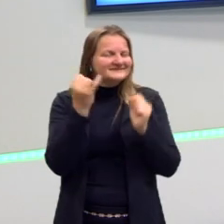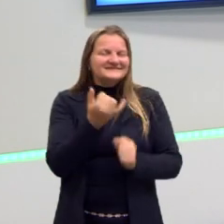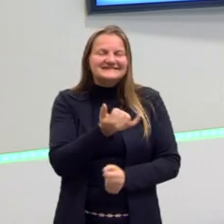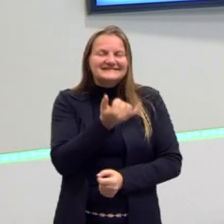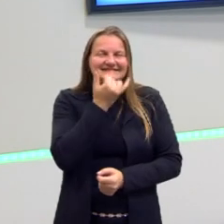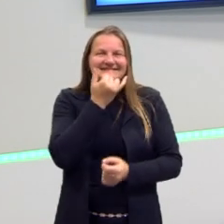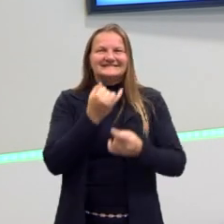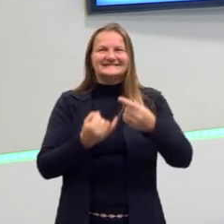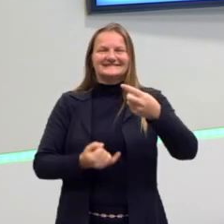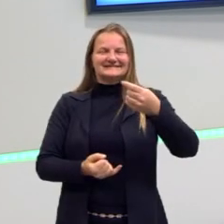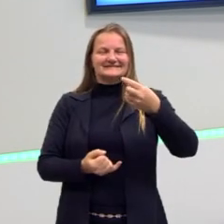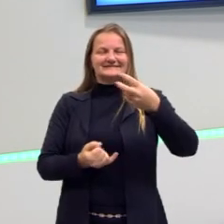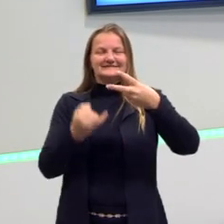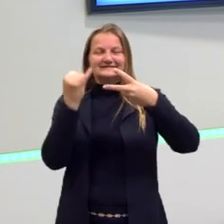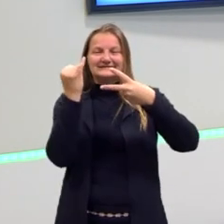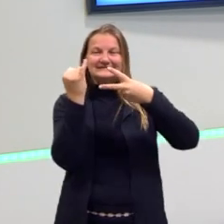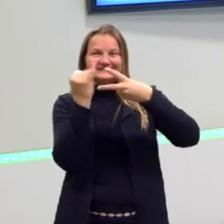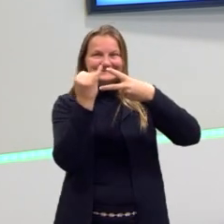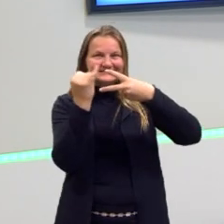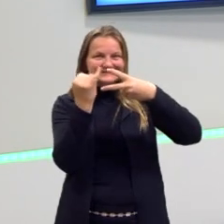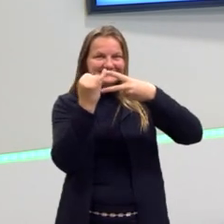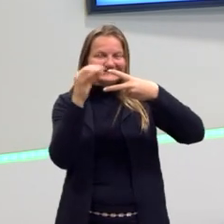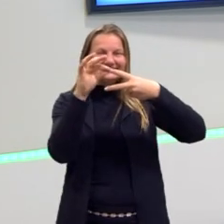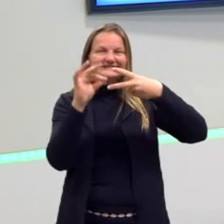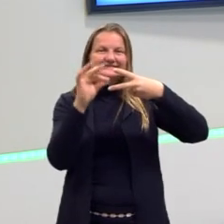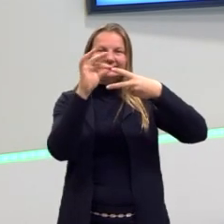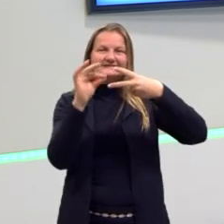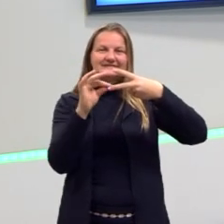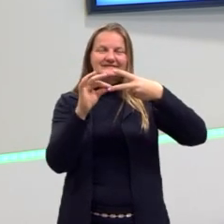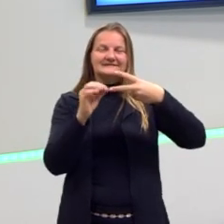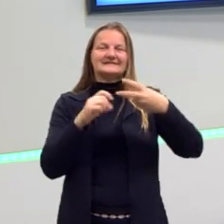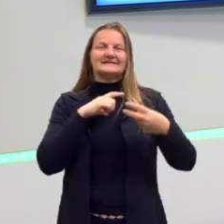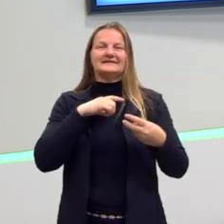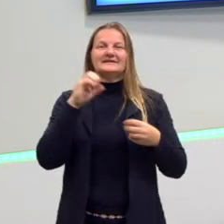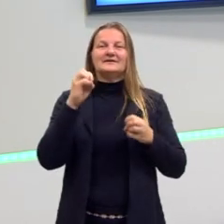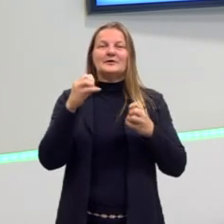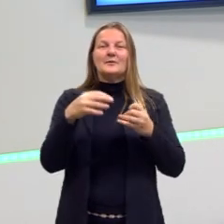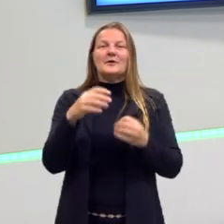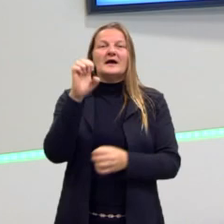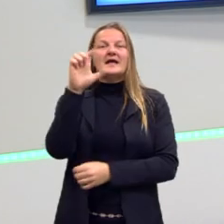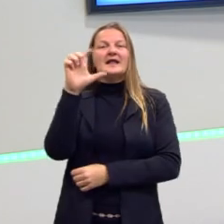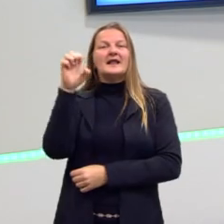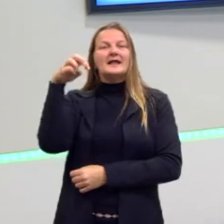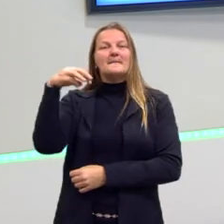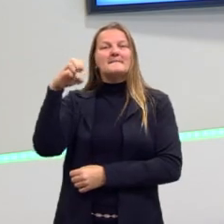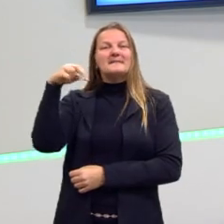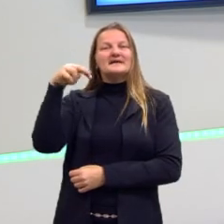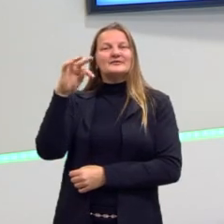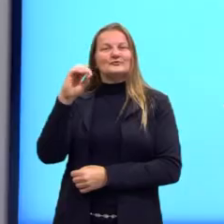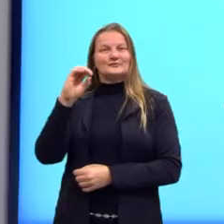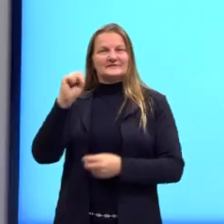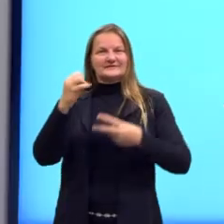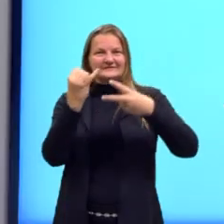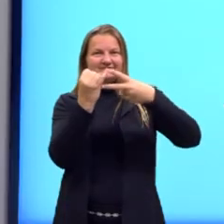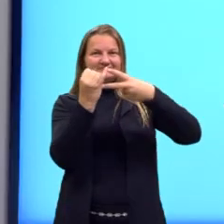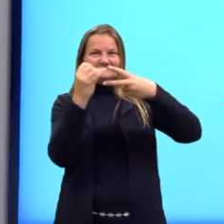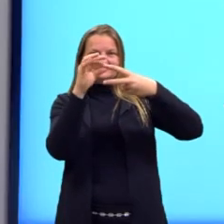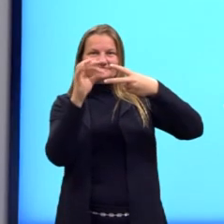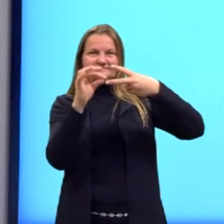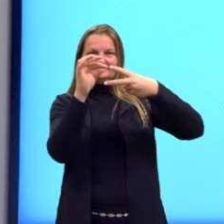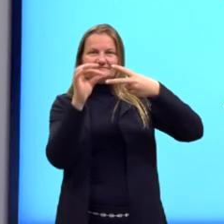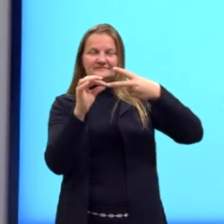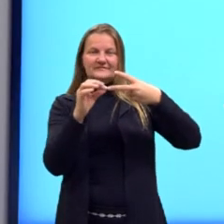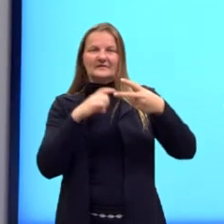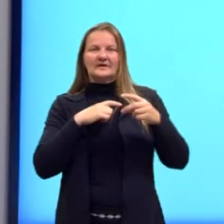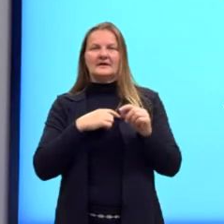ângulo o pontinho onde os lados se cruzam e nós chamamos então de elementos Quais são bom então